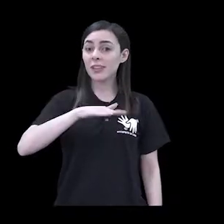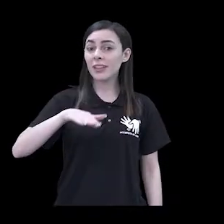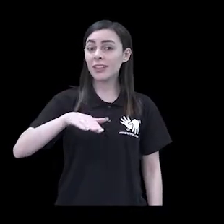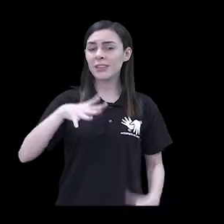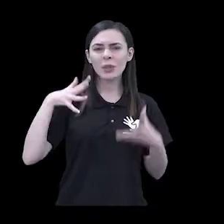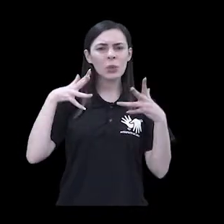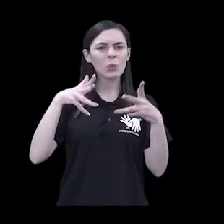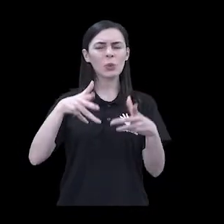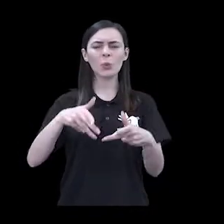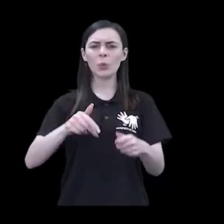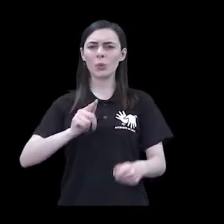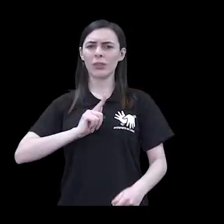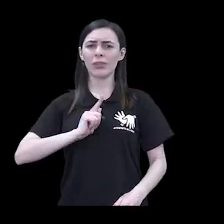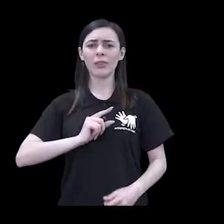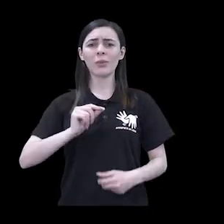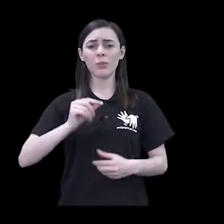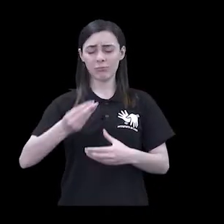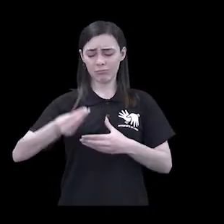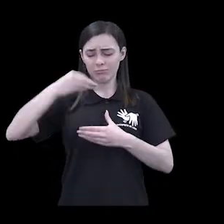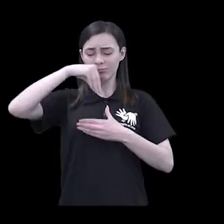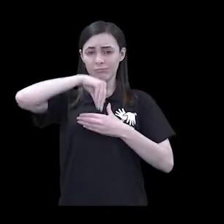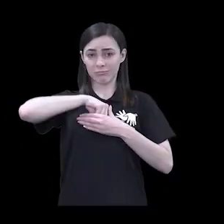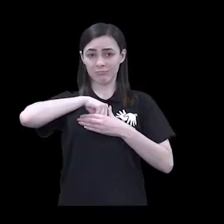está dentro de você.